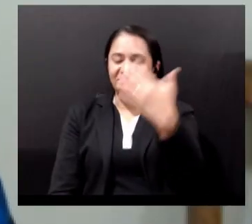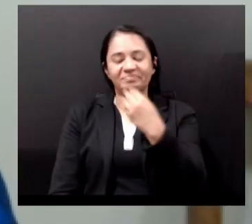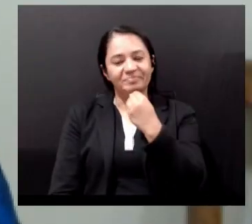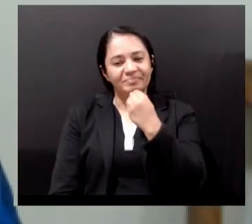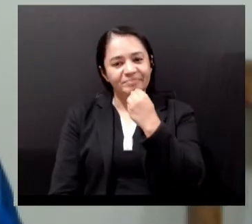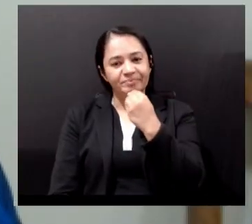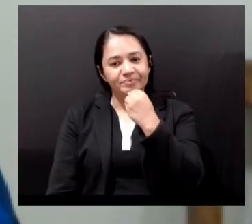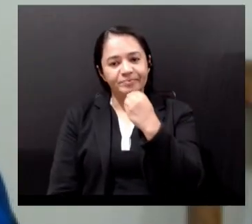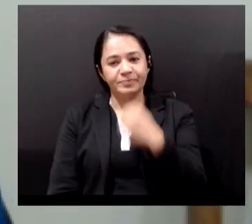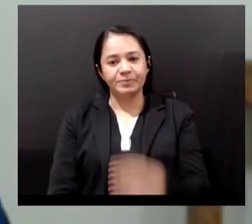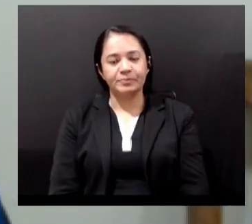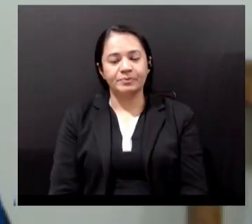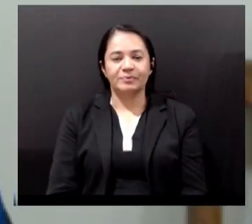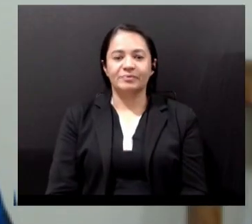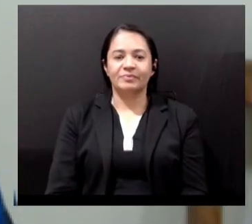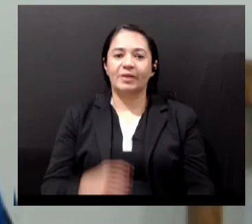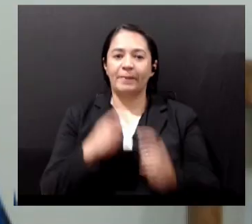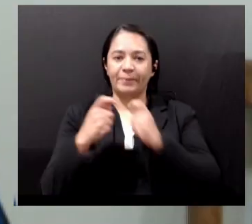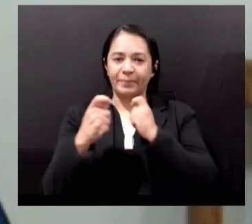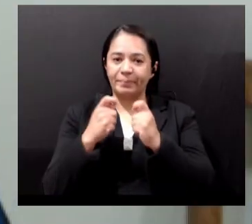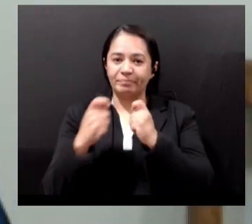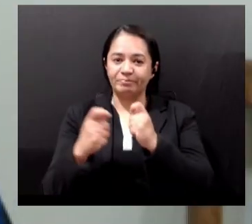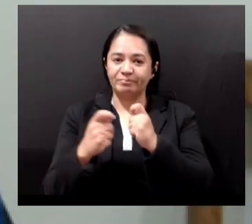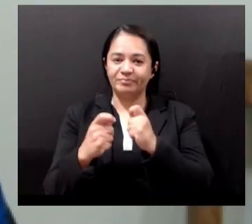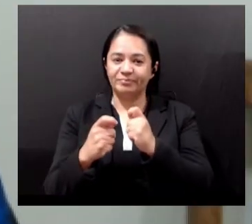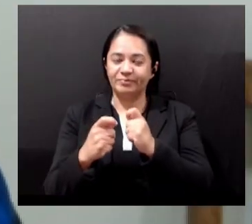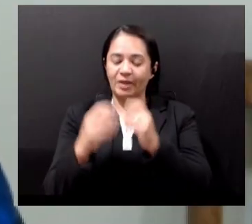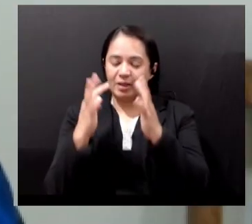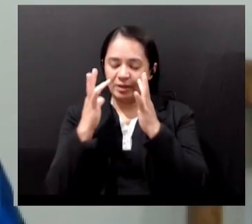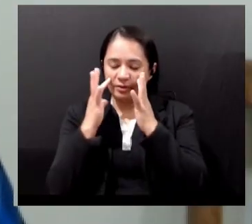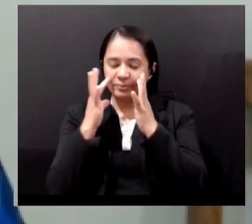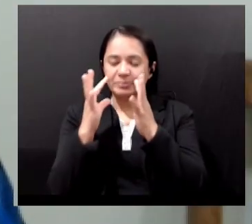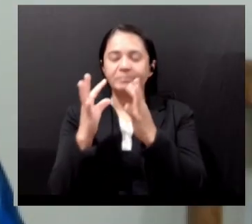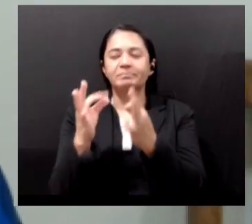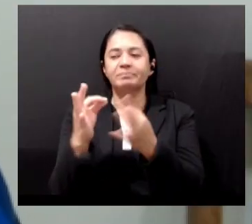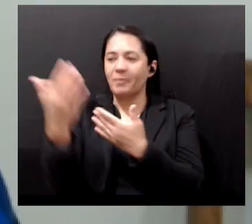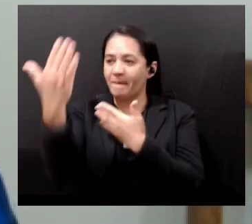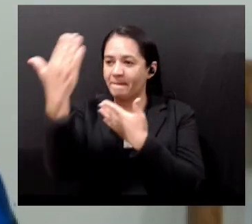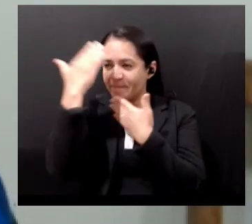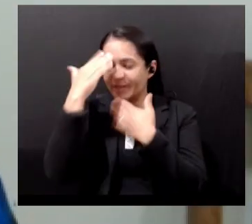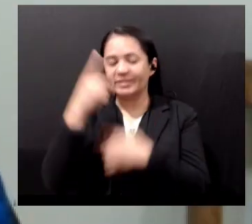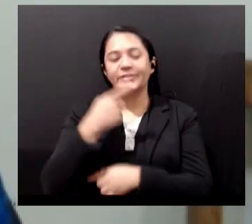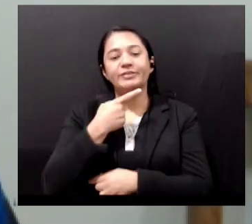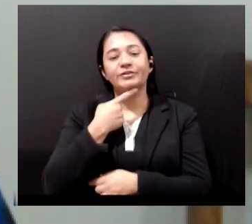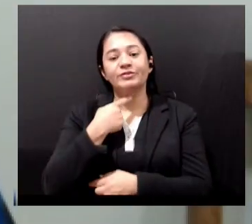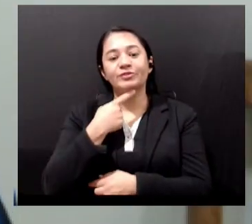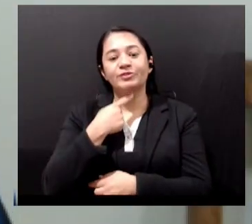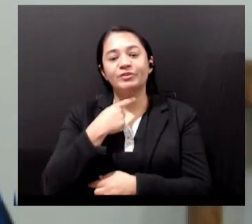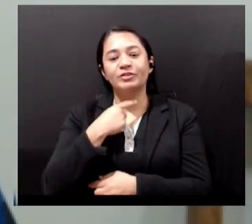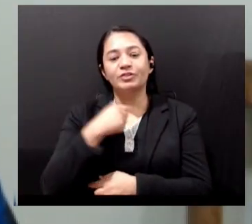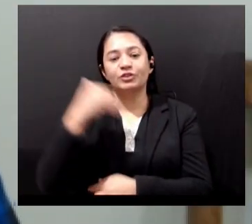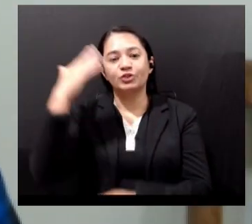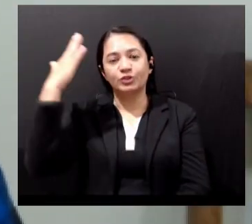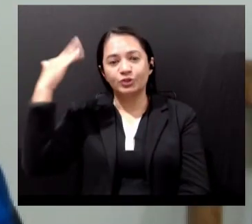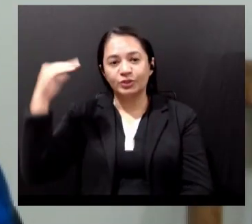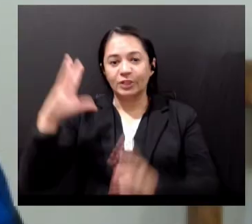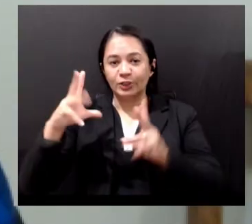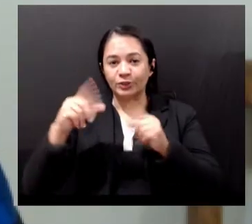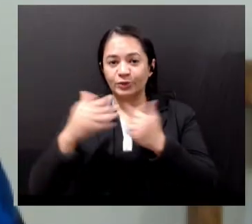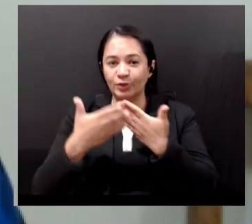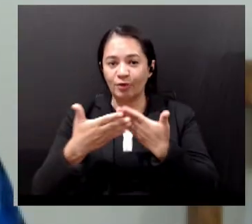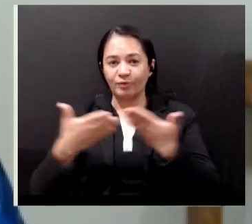pela oportunidade, por essa entrevista, por essa atenção e desejo também muito sucesso a